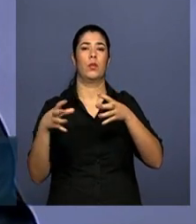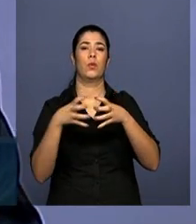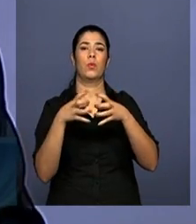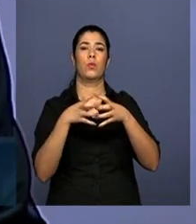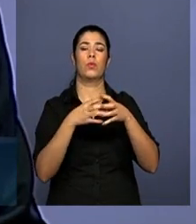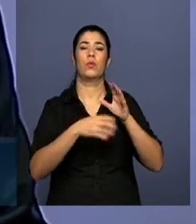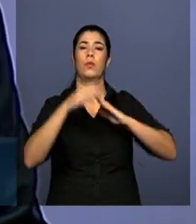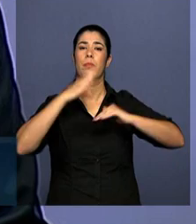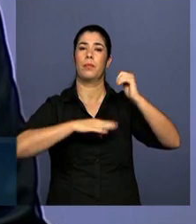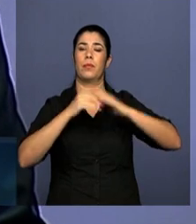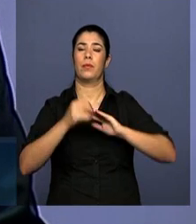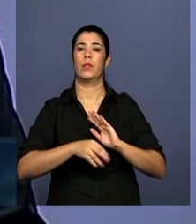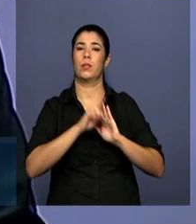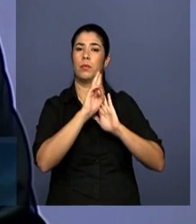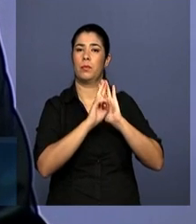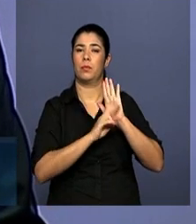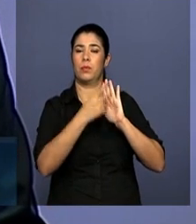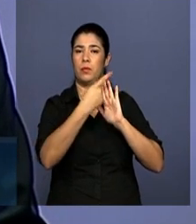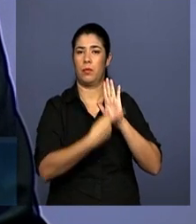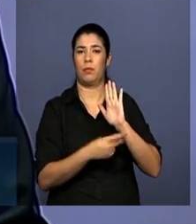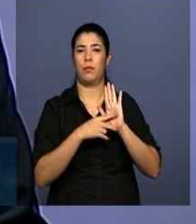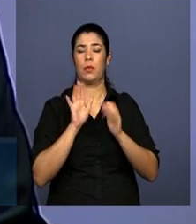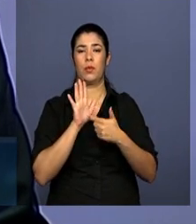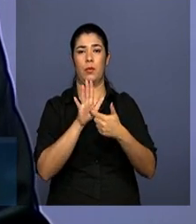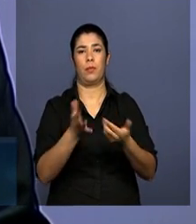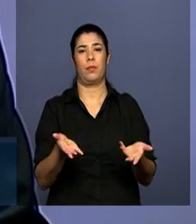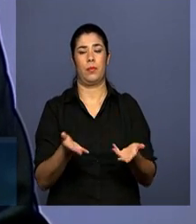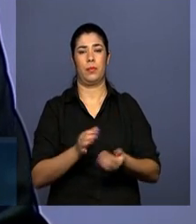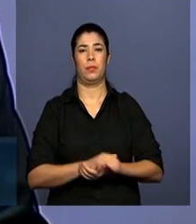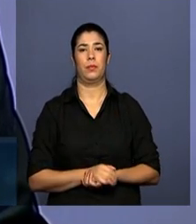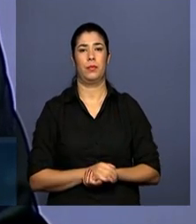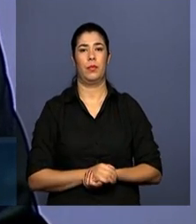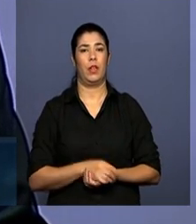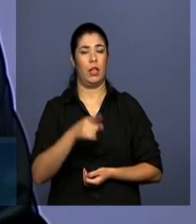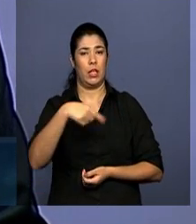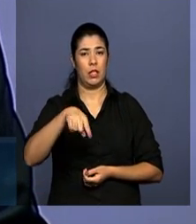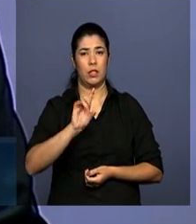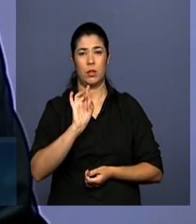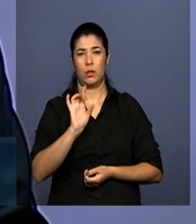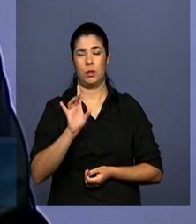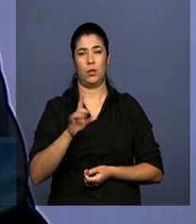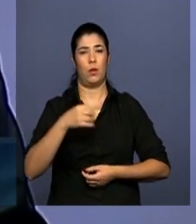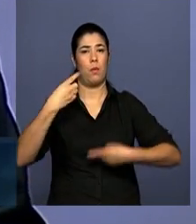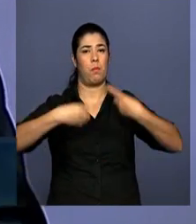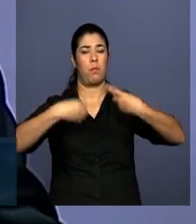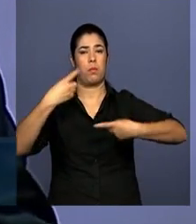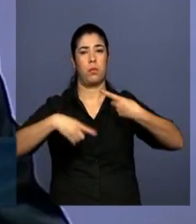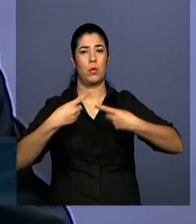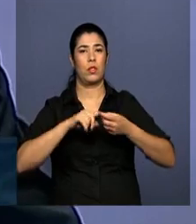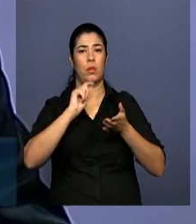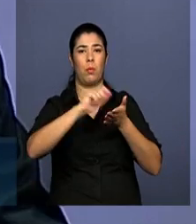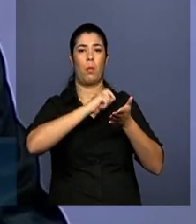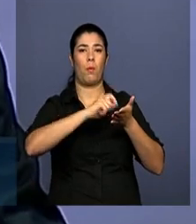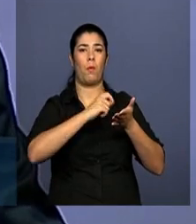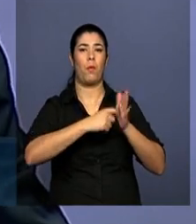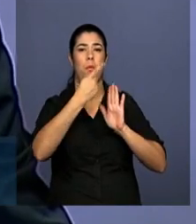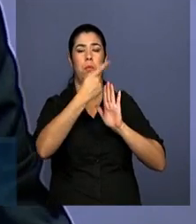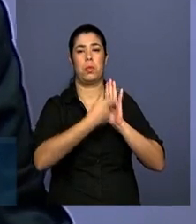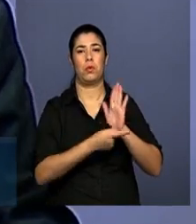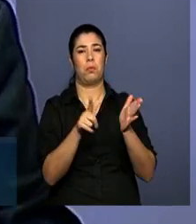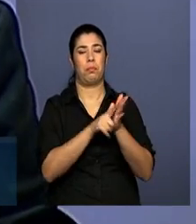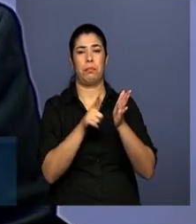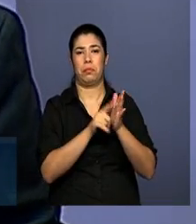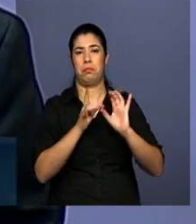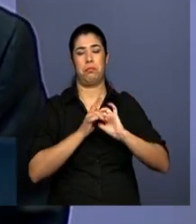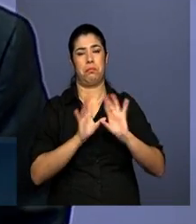conjunto de medidas que nós estamos hoje apontando. Elas não são apenas políticas que se inscrevem numa portaria que vai no